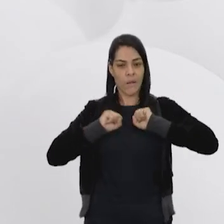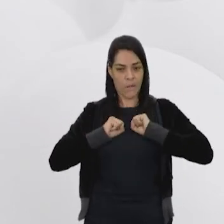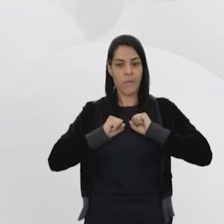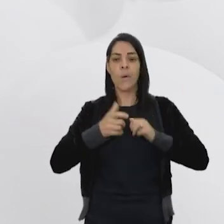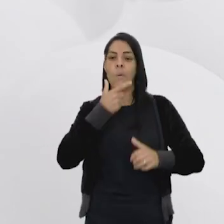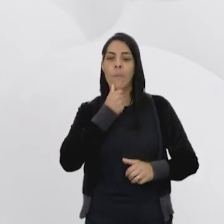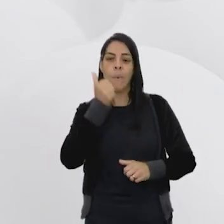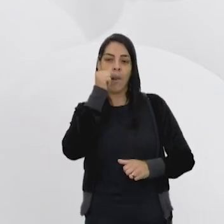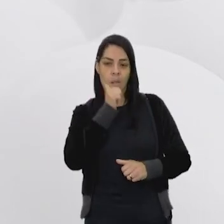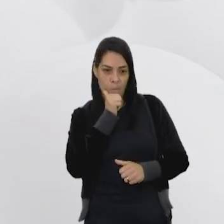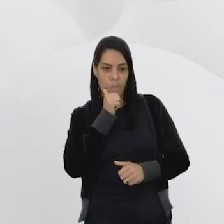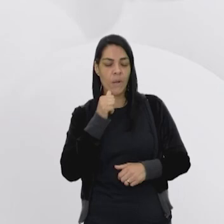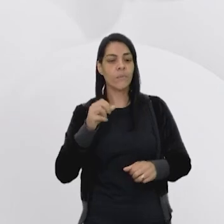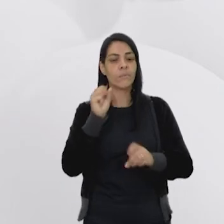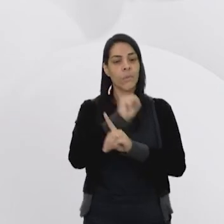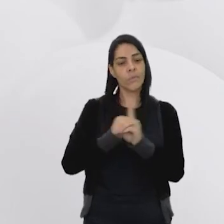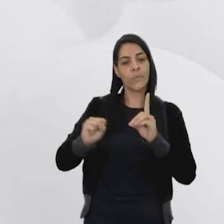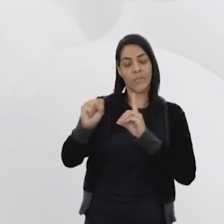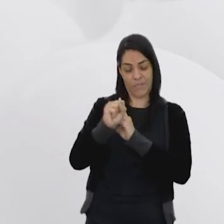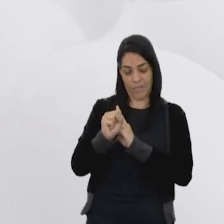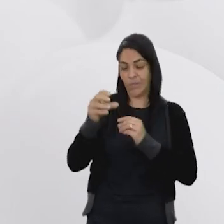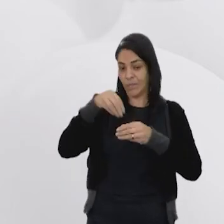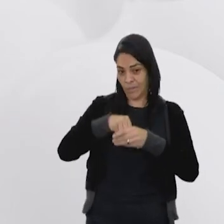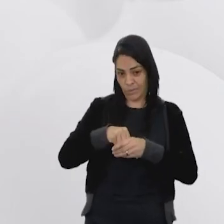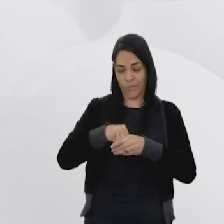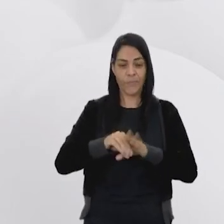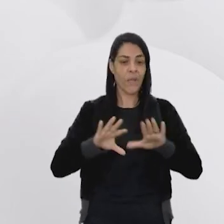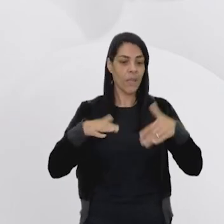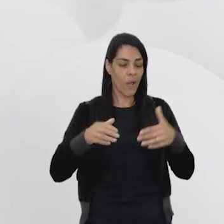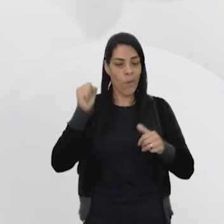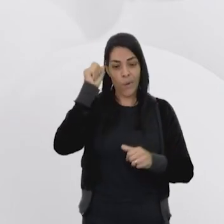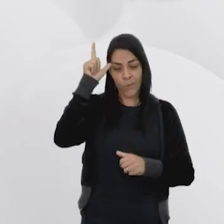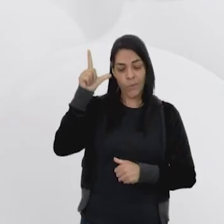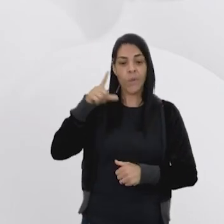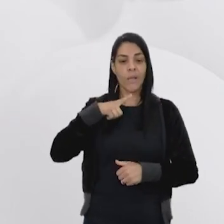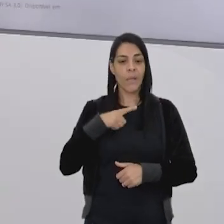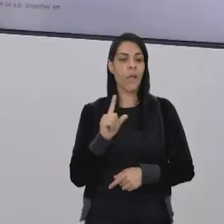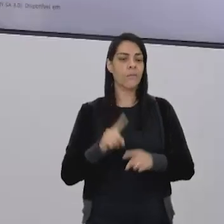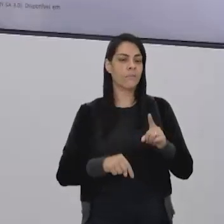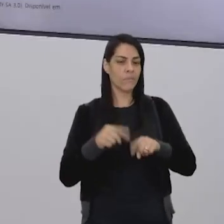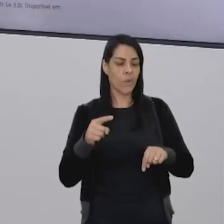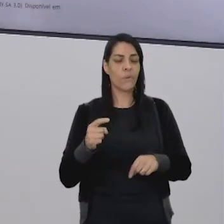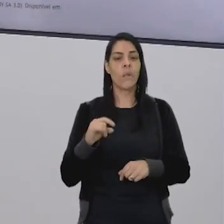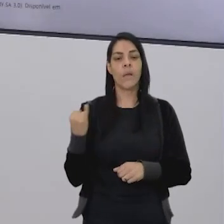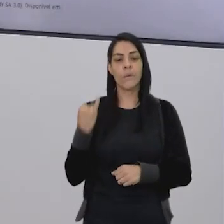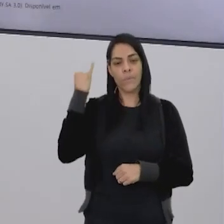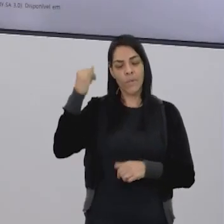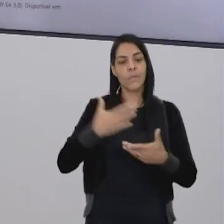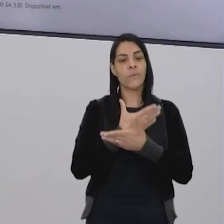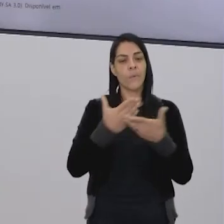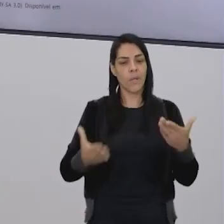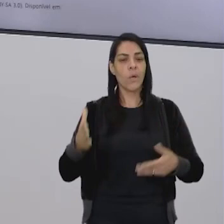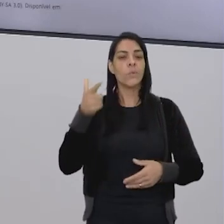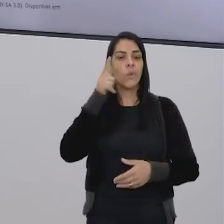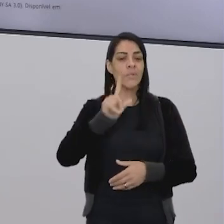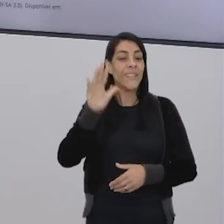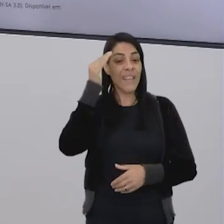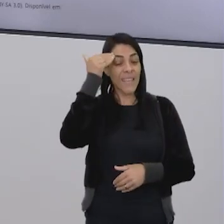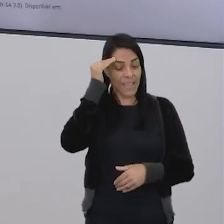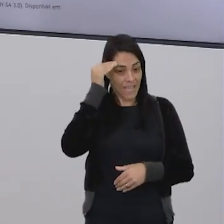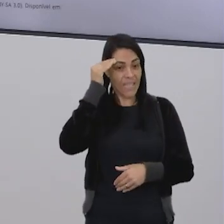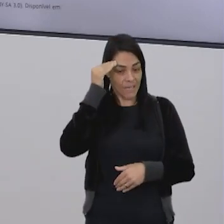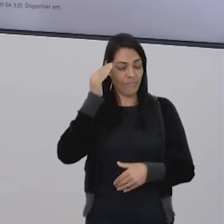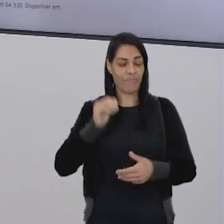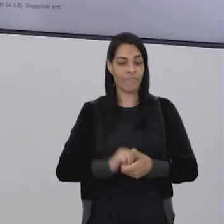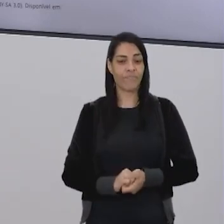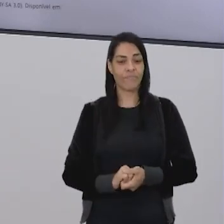como membro de uma sociedade. Então, a cultura ela tem alguns elementos fundamentais aqui para a gente compreender a sua